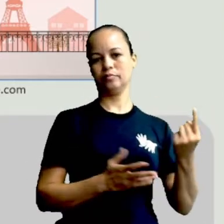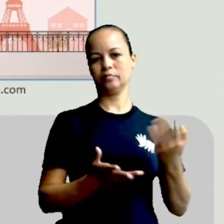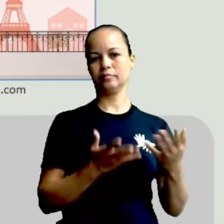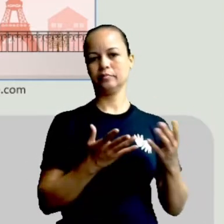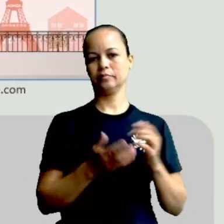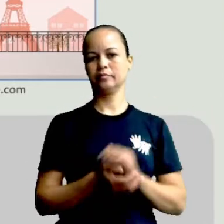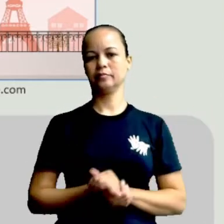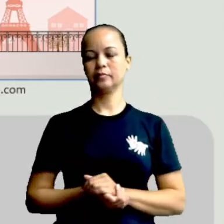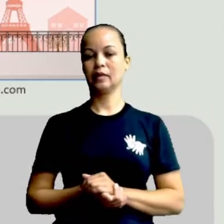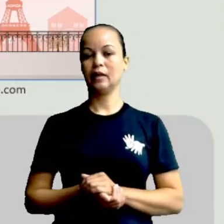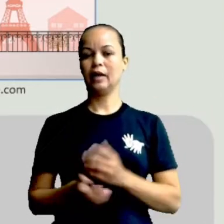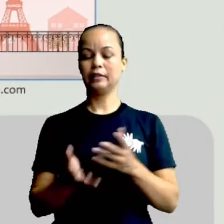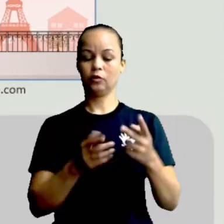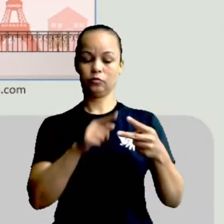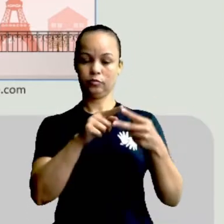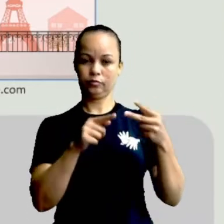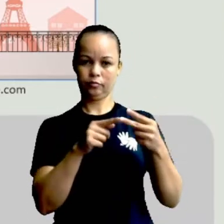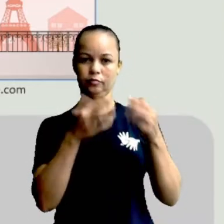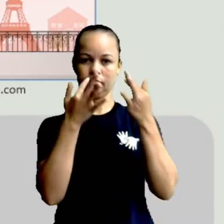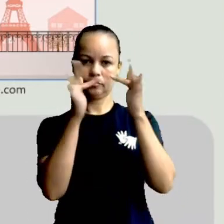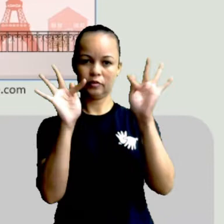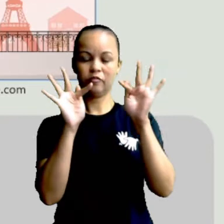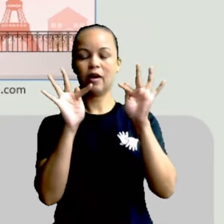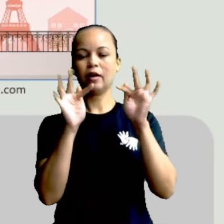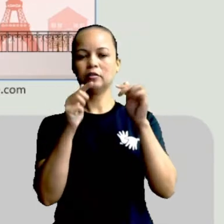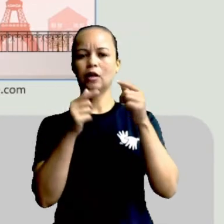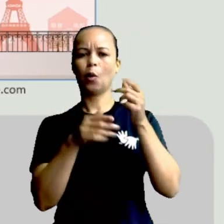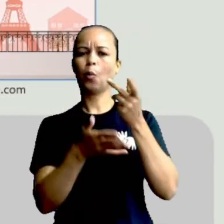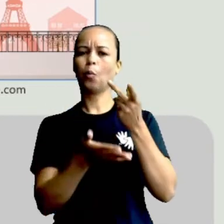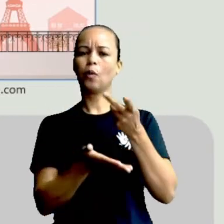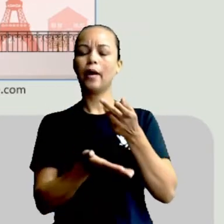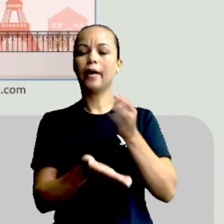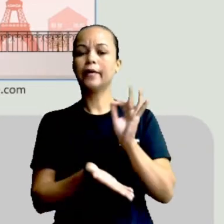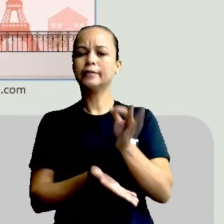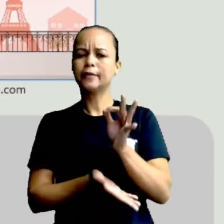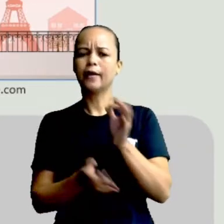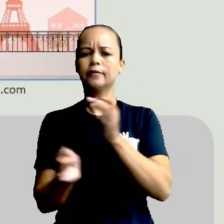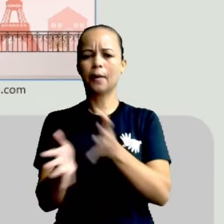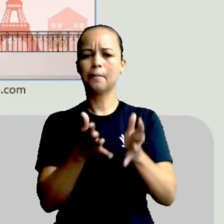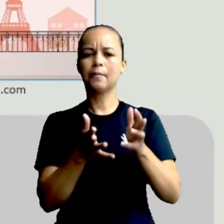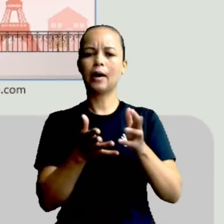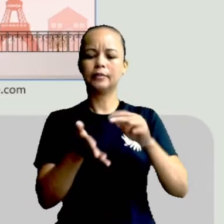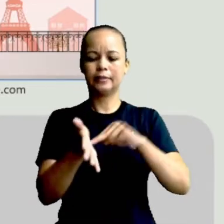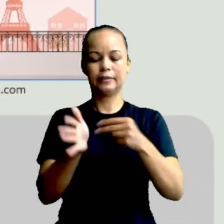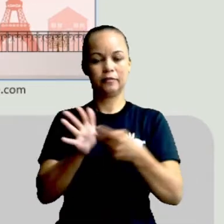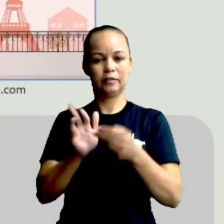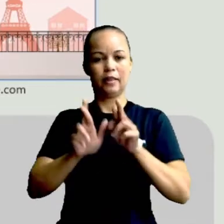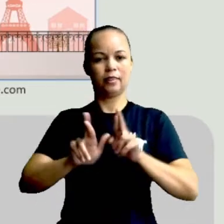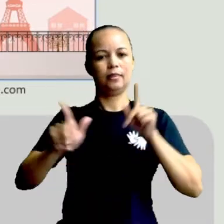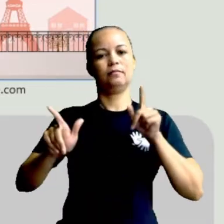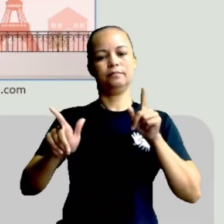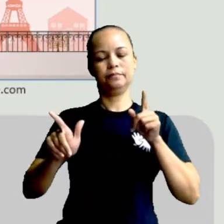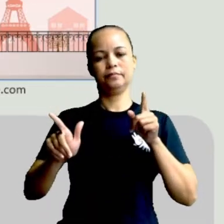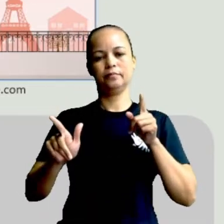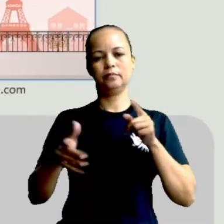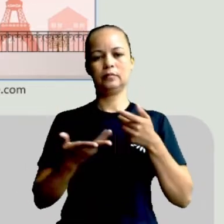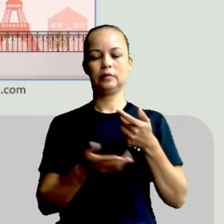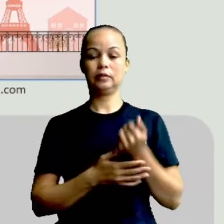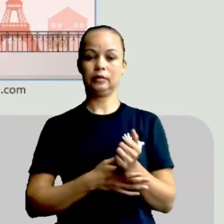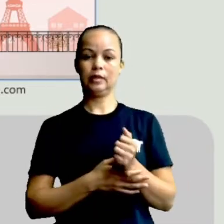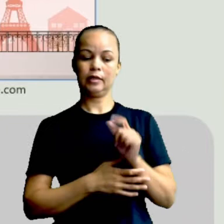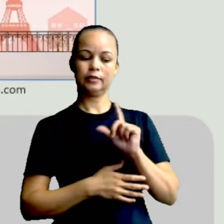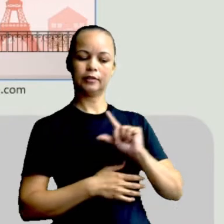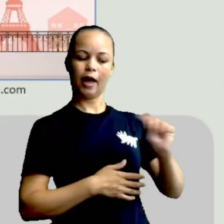as duas frases estão corretas só que significam coisas diferentes No primeiro caso